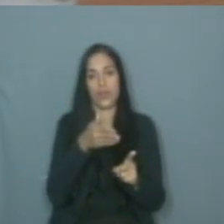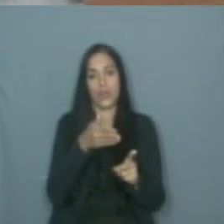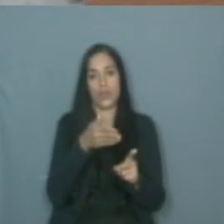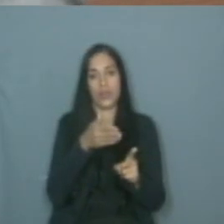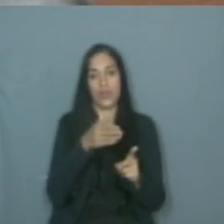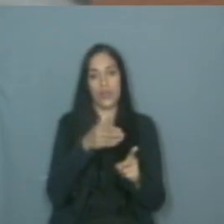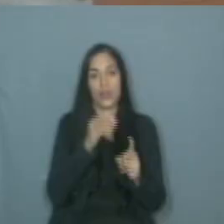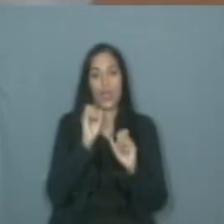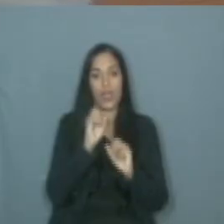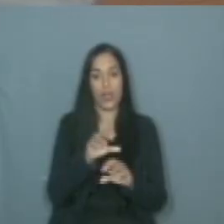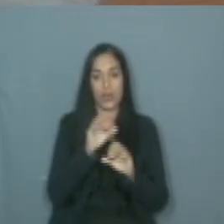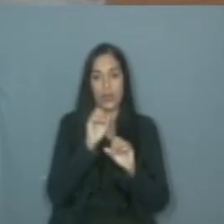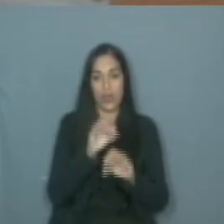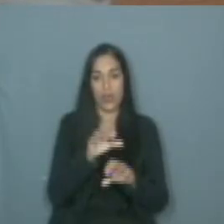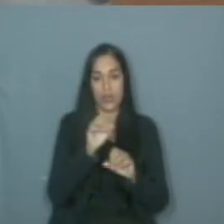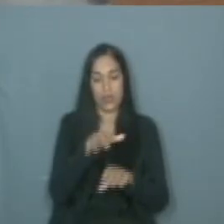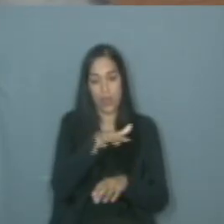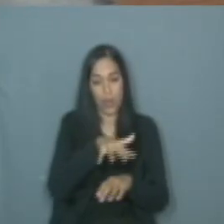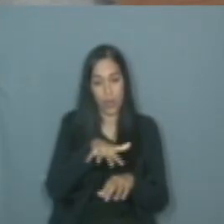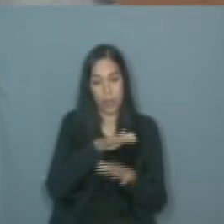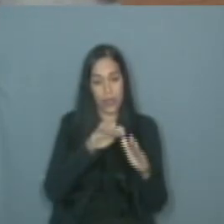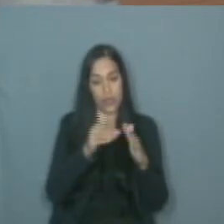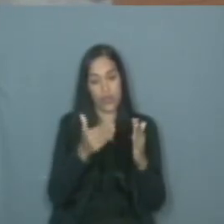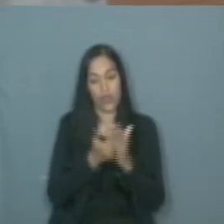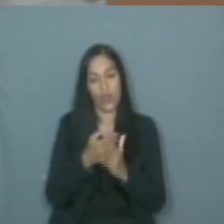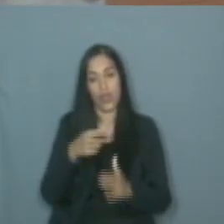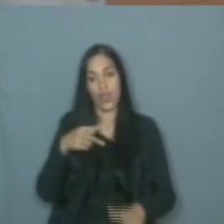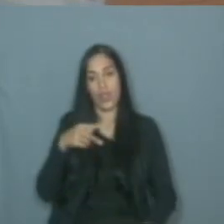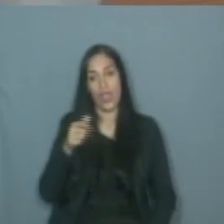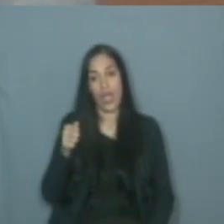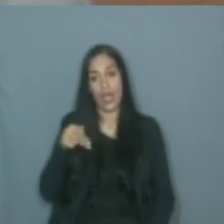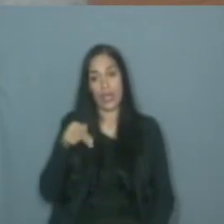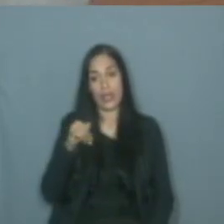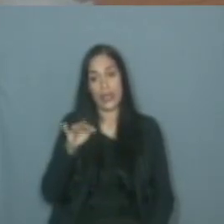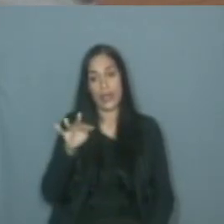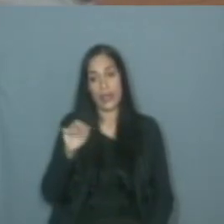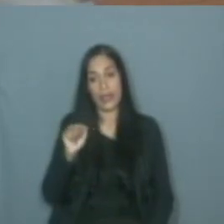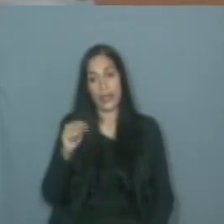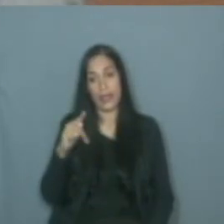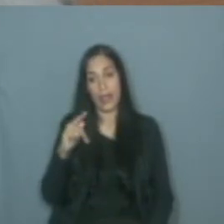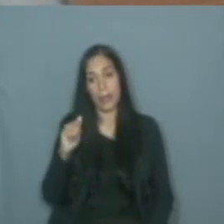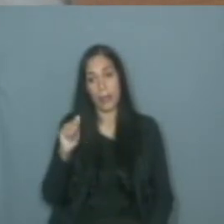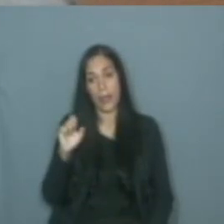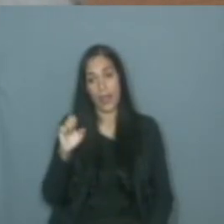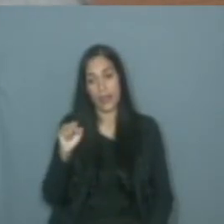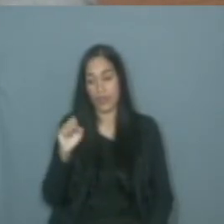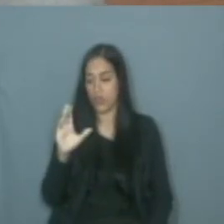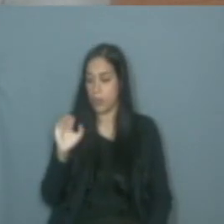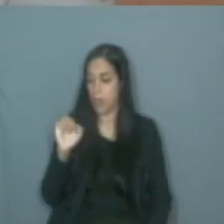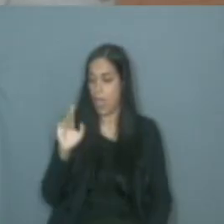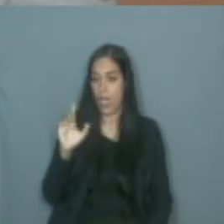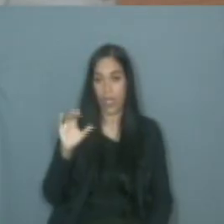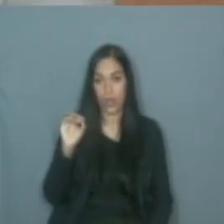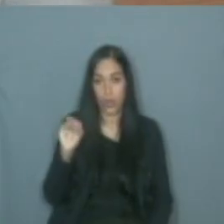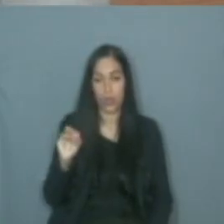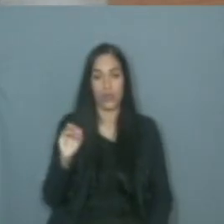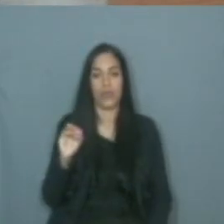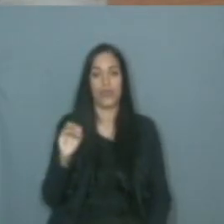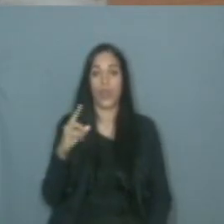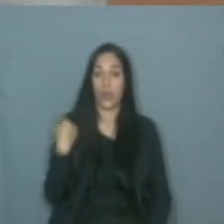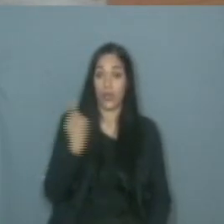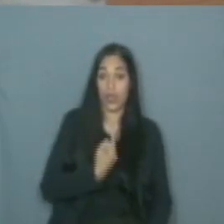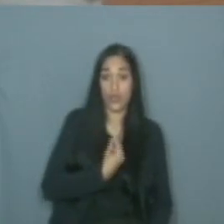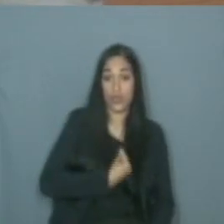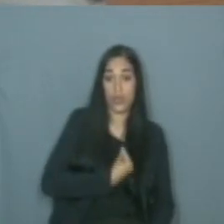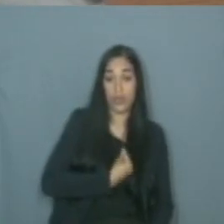para a educação, para a escola Anita Paz Barreto, que é um reflexo do que a gente vive aqui